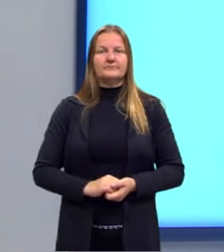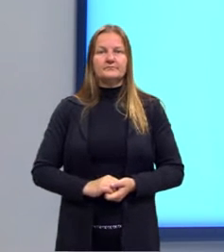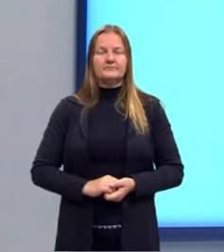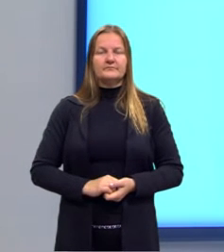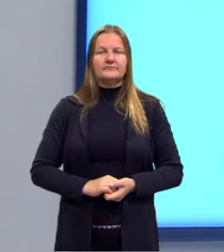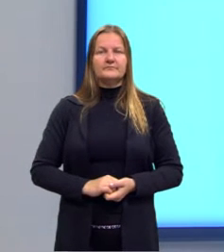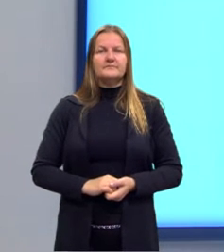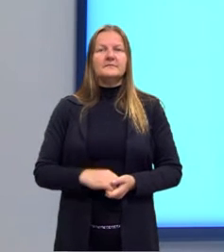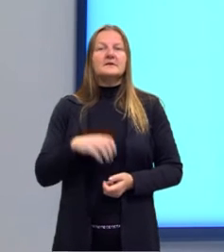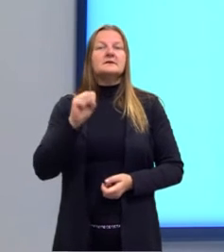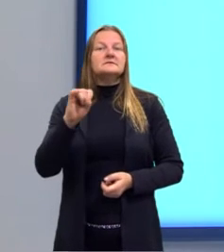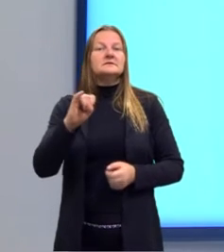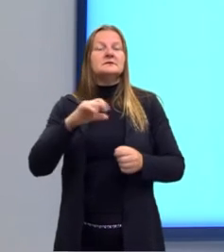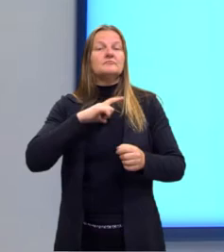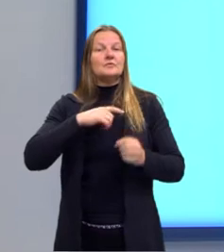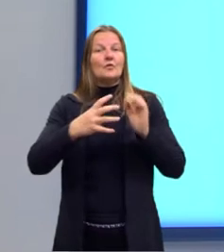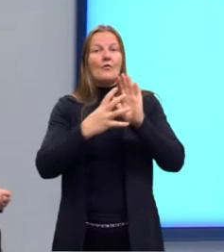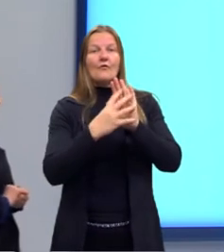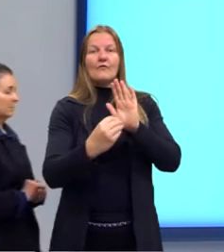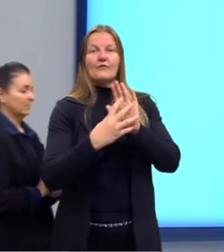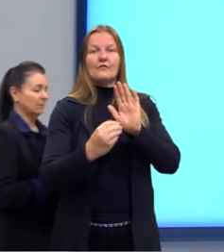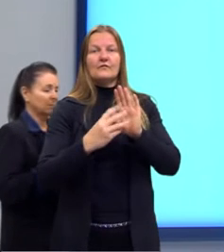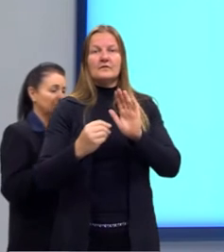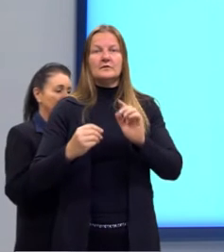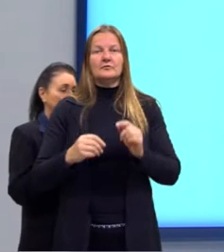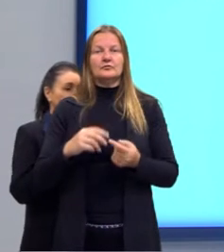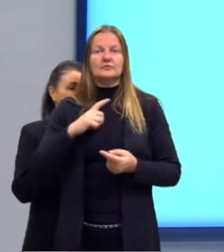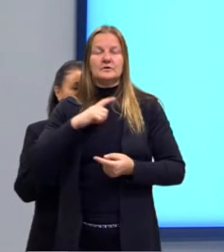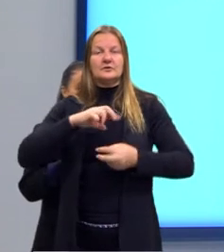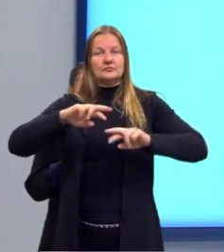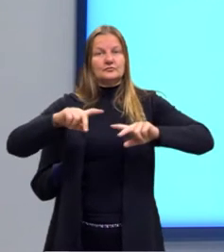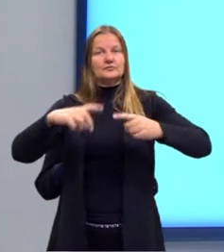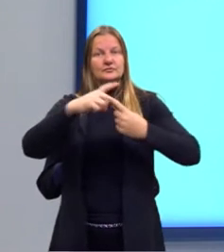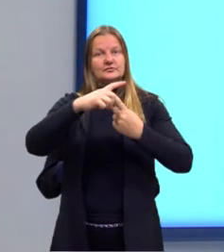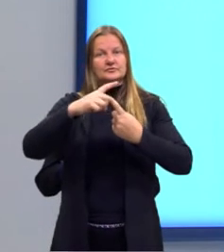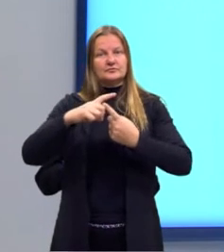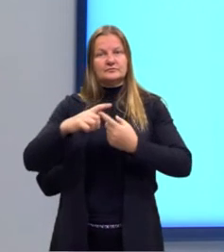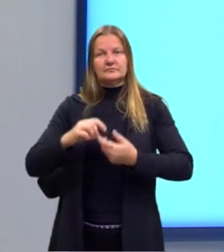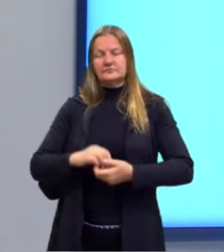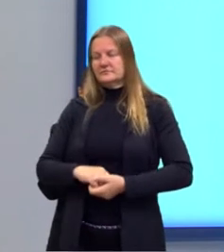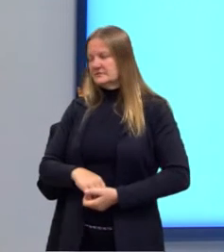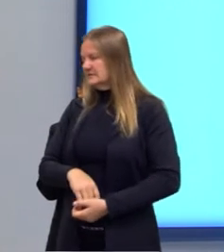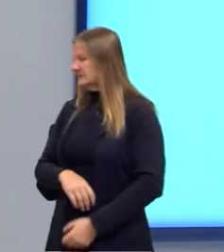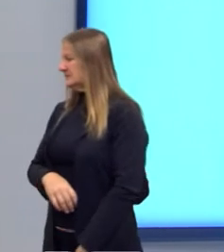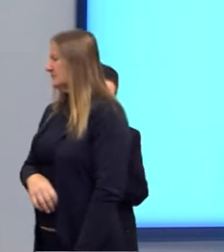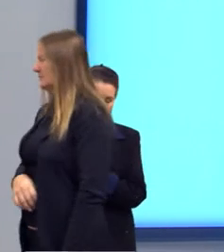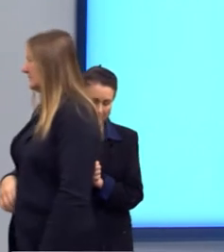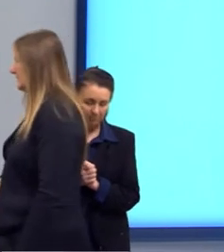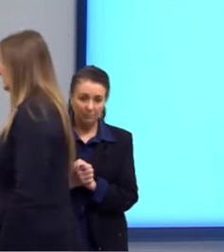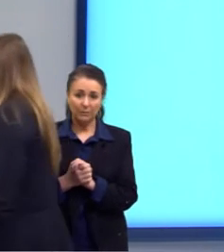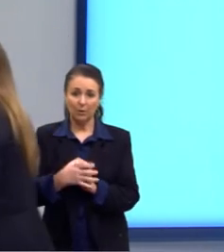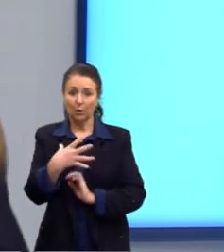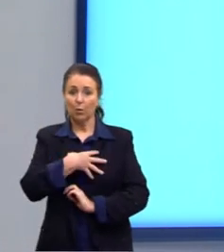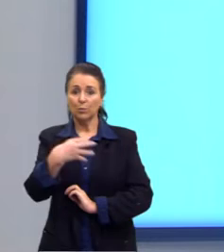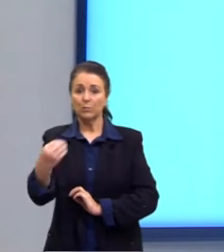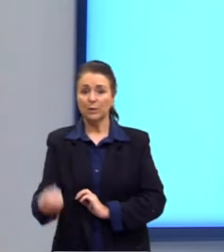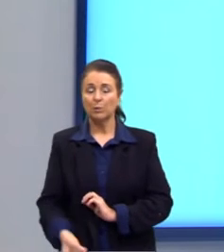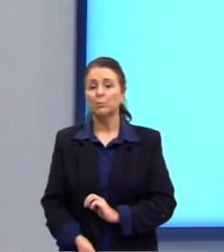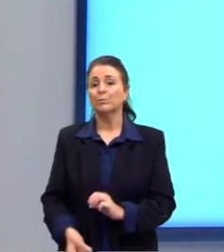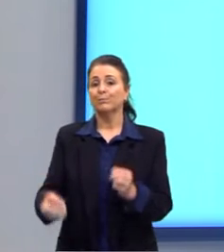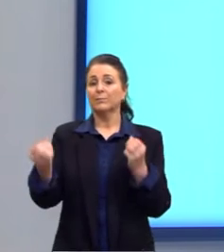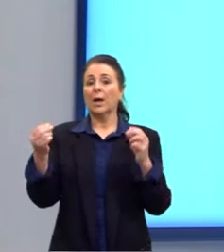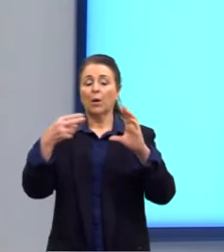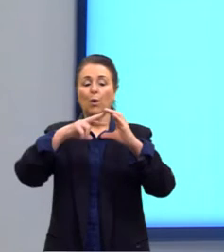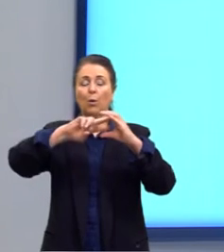bom então sendo os filhos vamos igual dos excessivos no caso né duas letras minúsculas nesse caso azinho